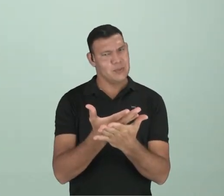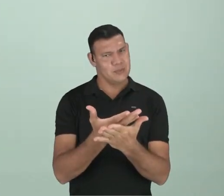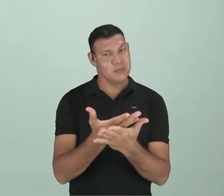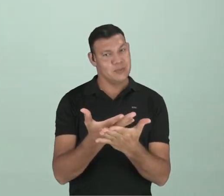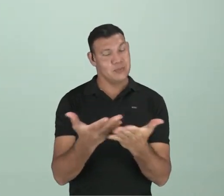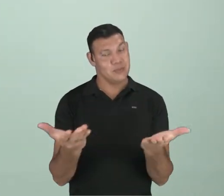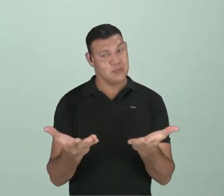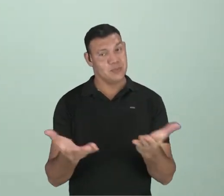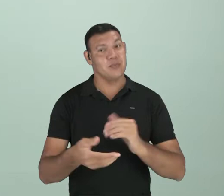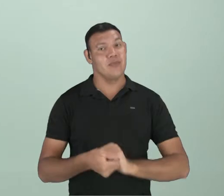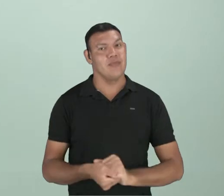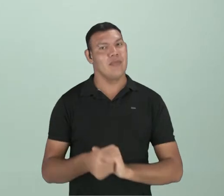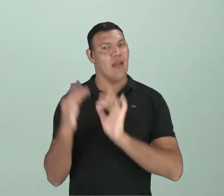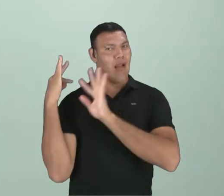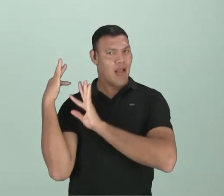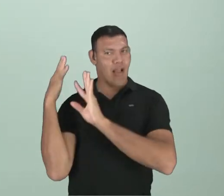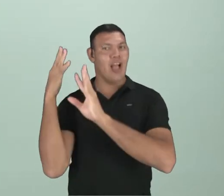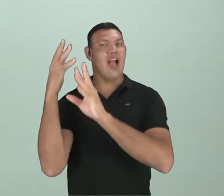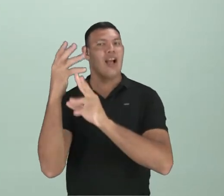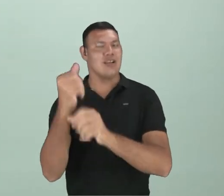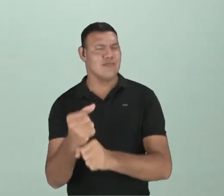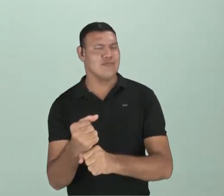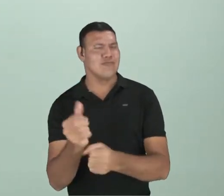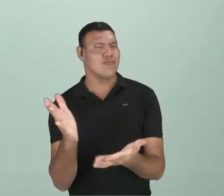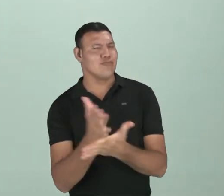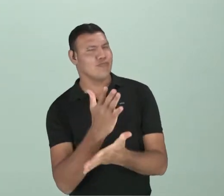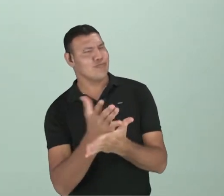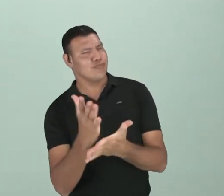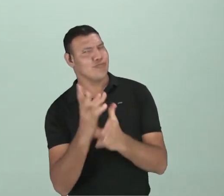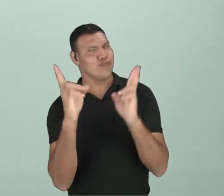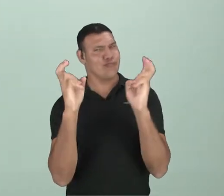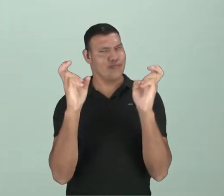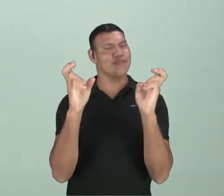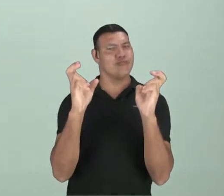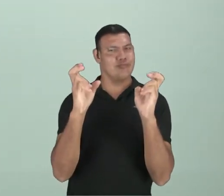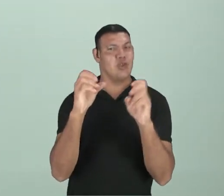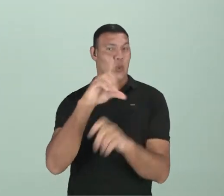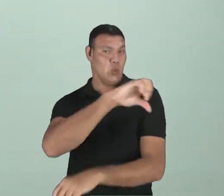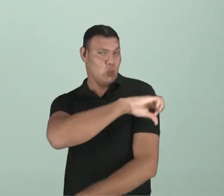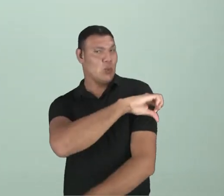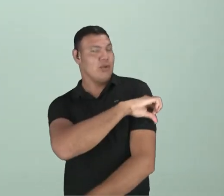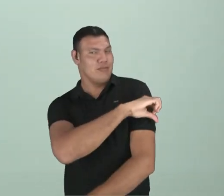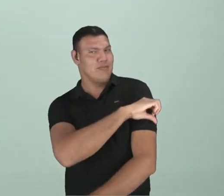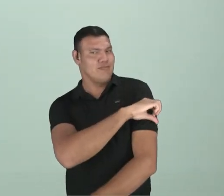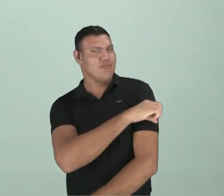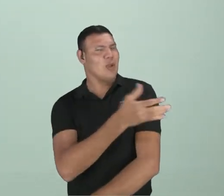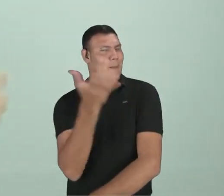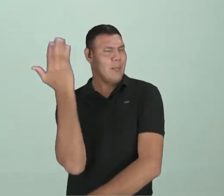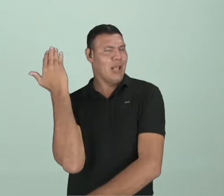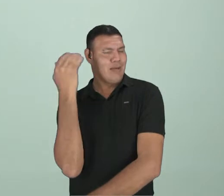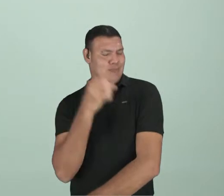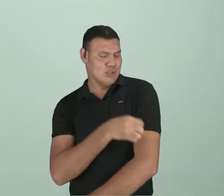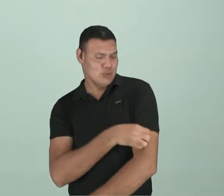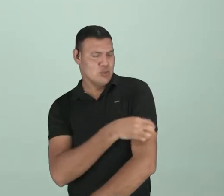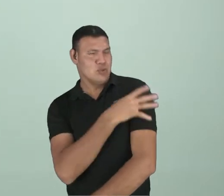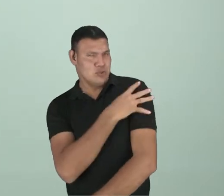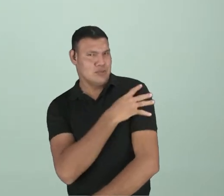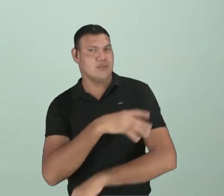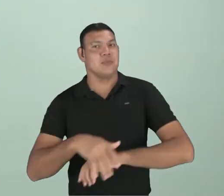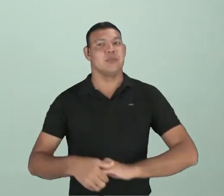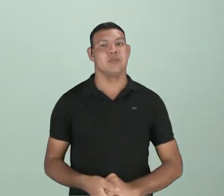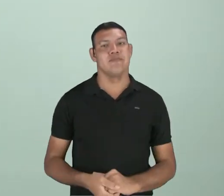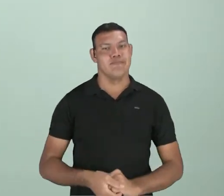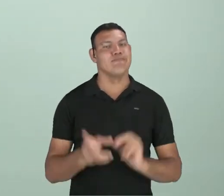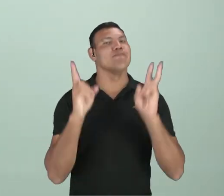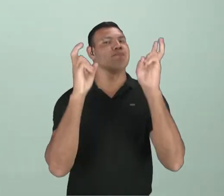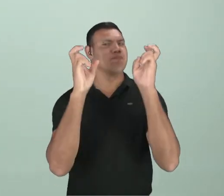aulas, nós estamos revendo alguns assuntos, né, do nono ano, lá do ensino fundamental. Assuntos